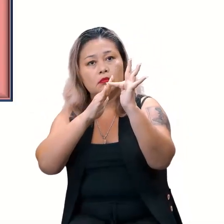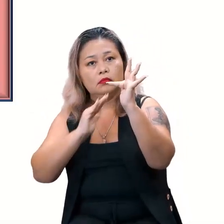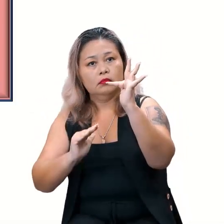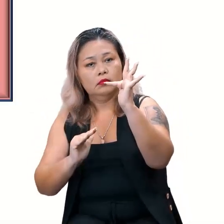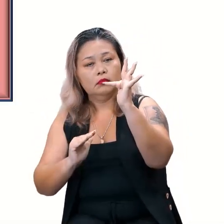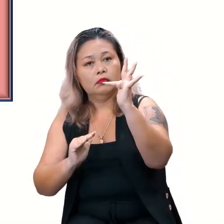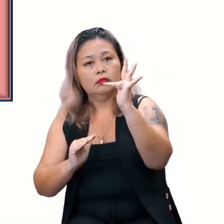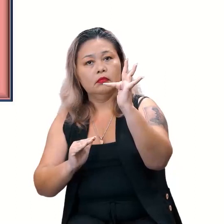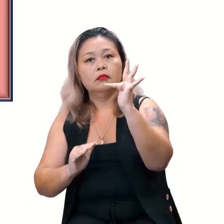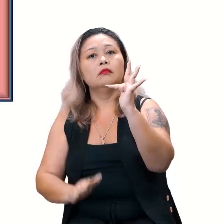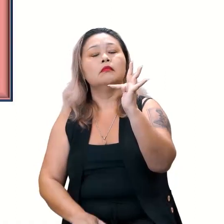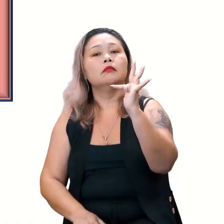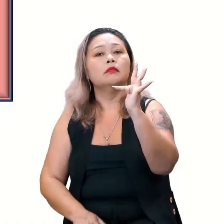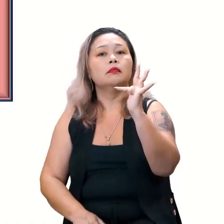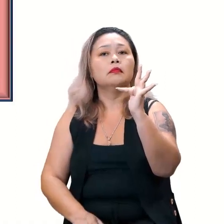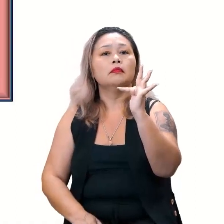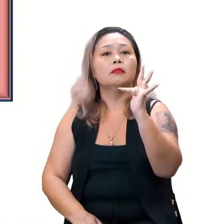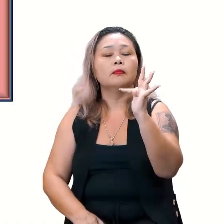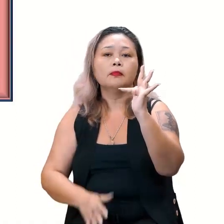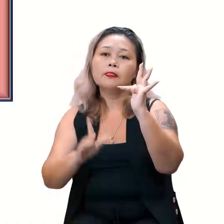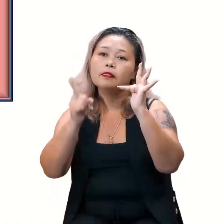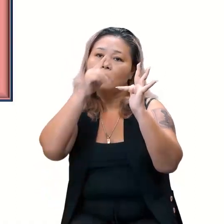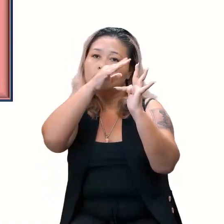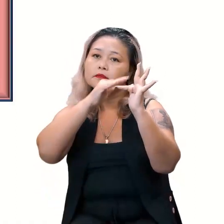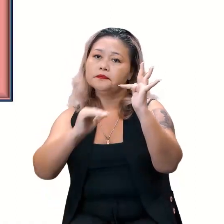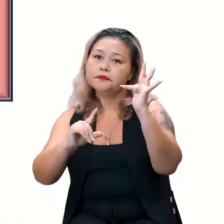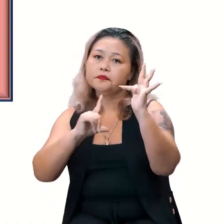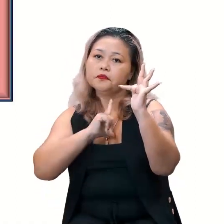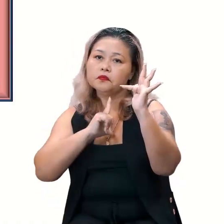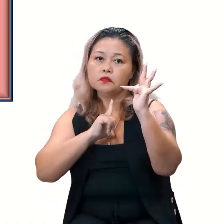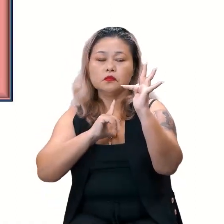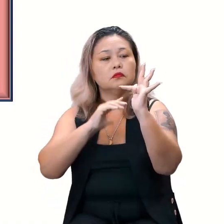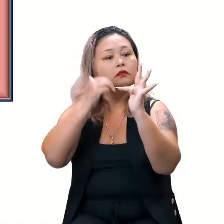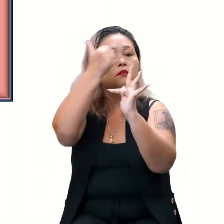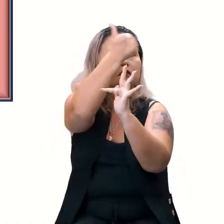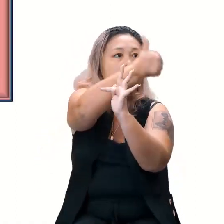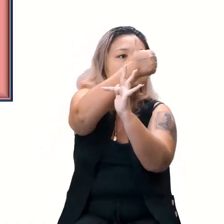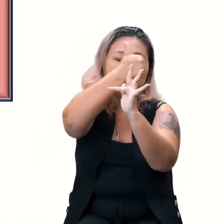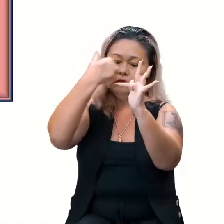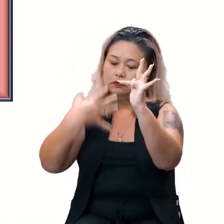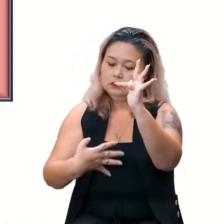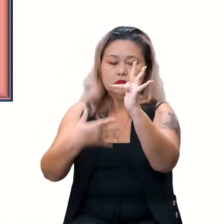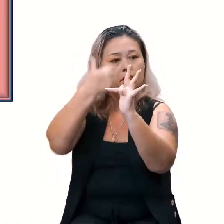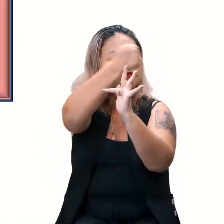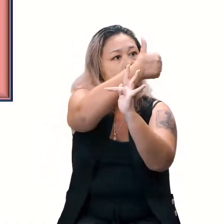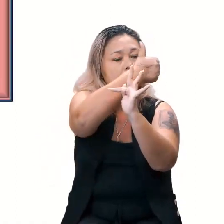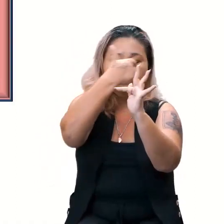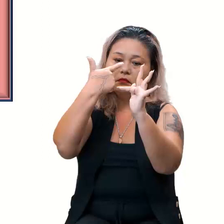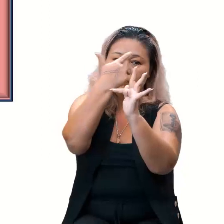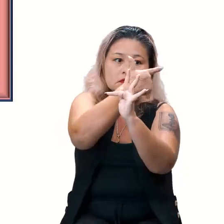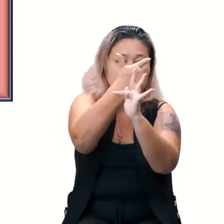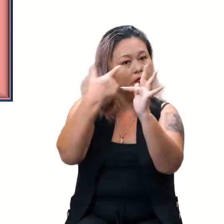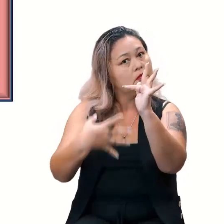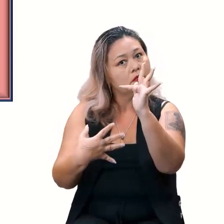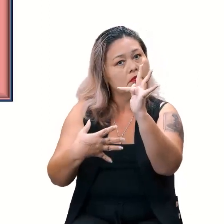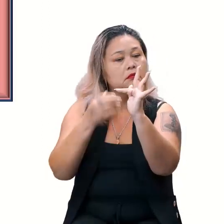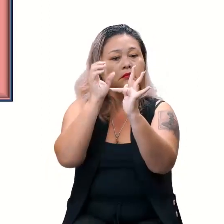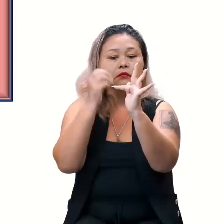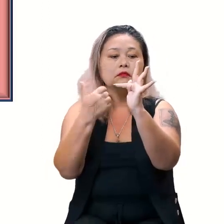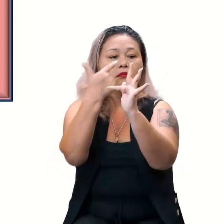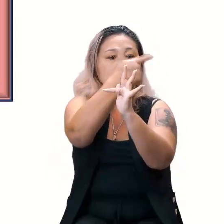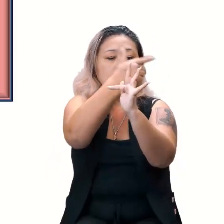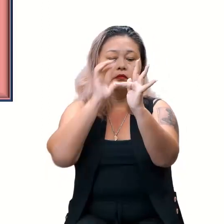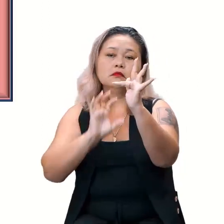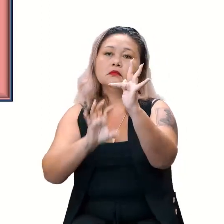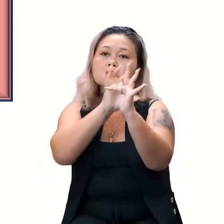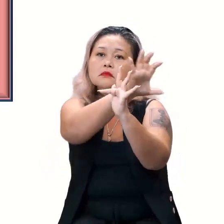plano cartesiano. Ah, então a decrescente toca no segundo e no quarto quadrante, nas extremidades segundo e quarto. Ah, verdade. Isso, segundo e quarto